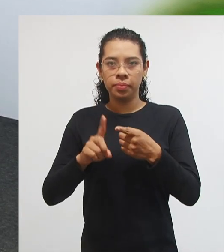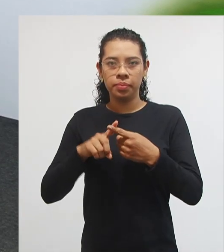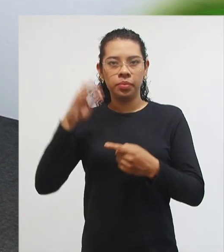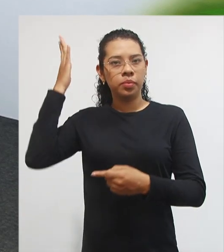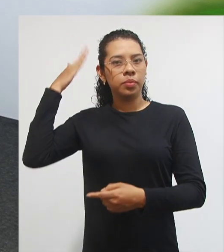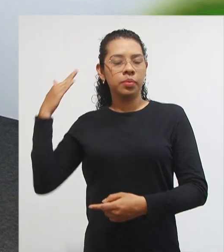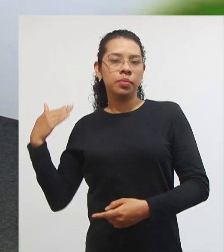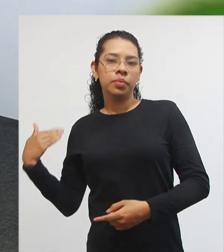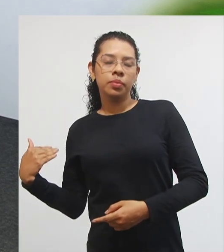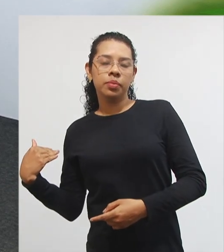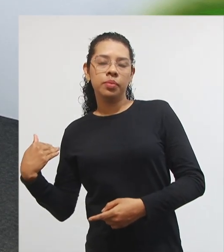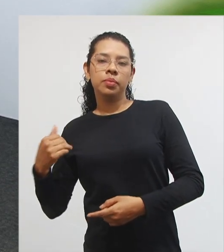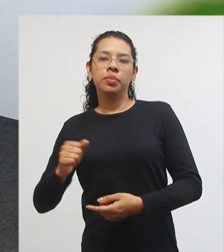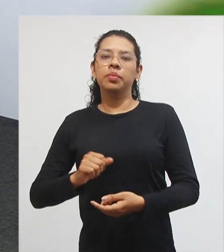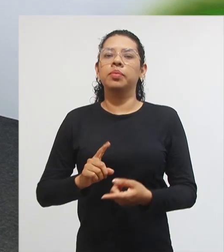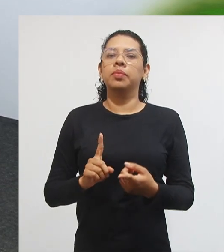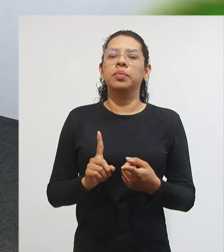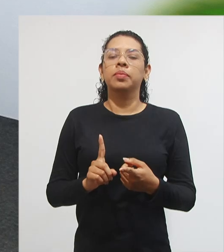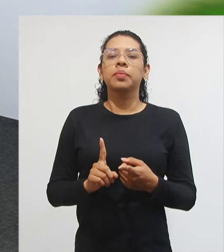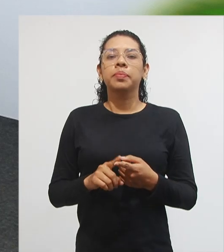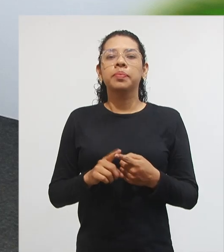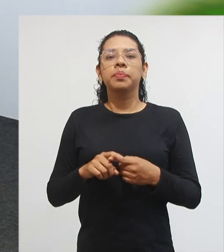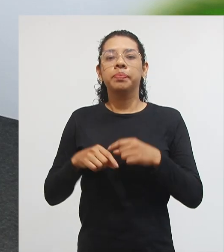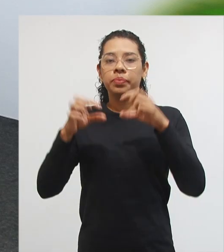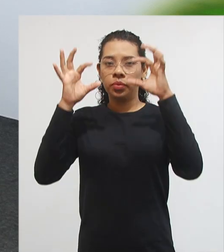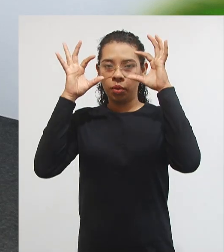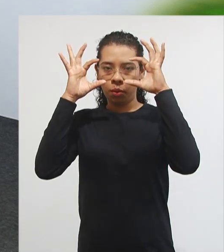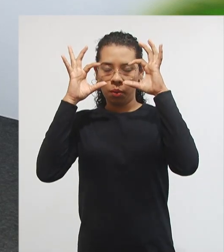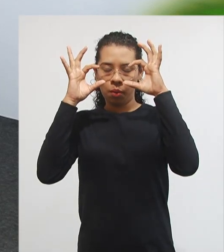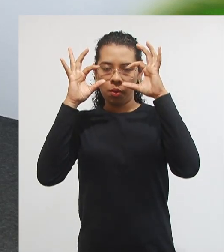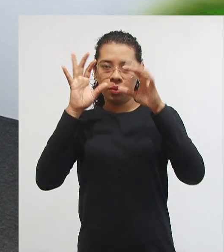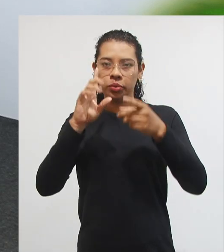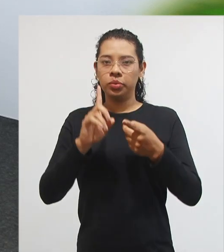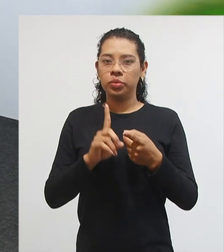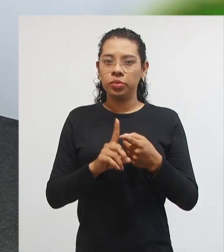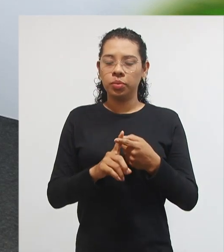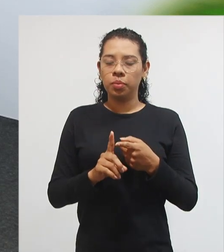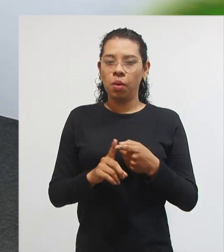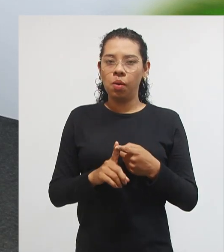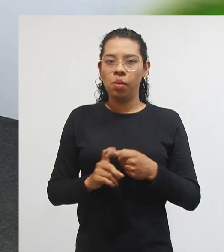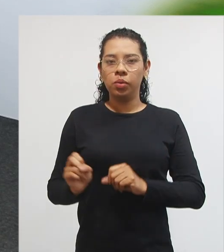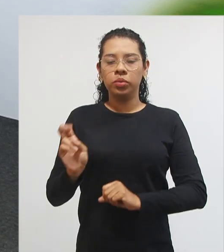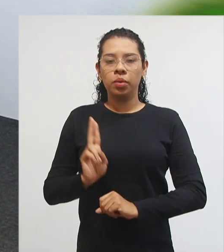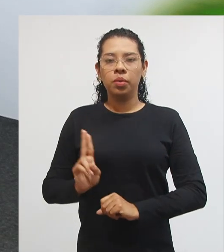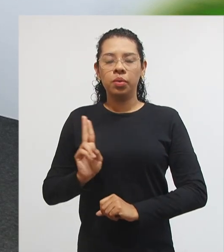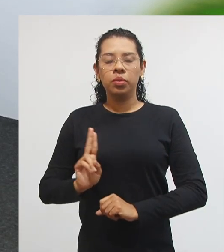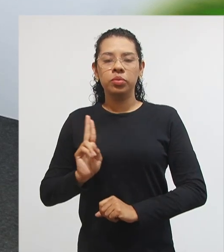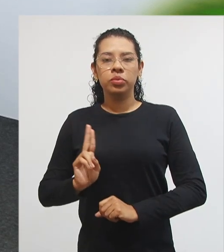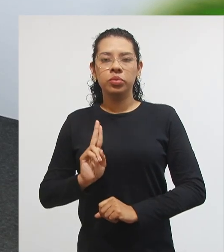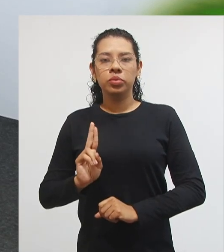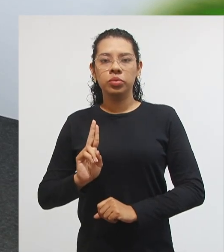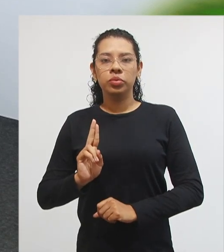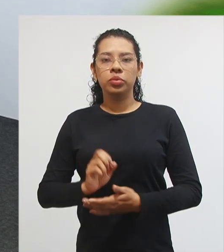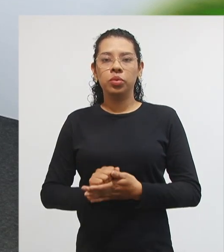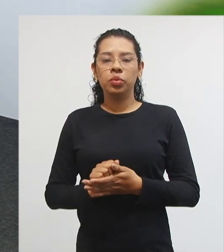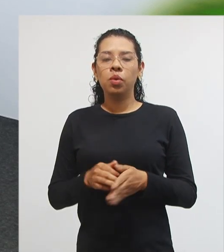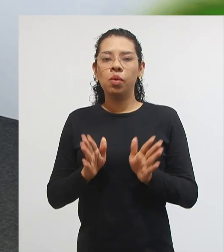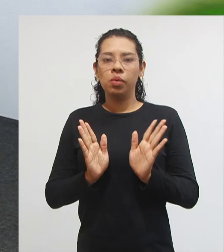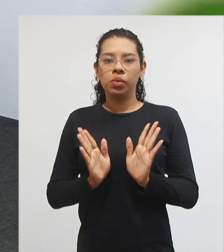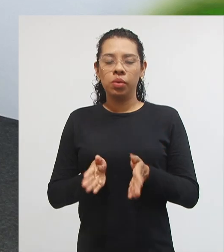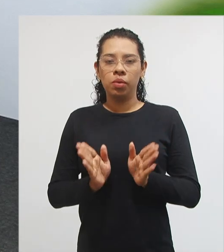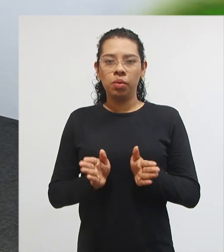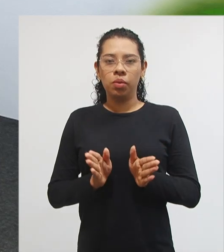loiros, compridos. Eu uso um óculos de grau com aro na cor preta. Estou usando